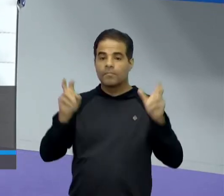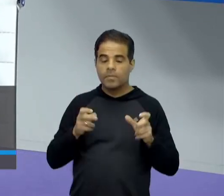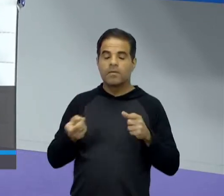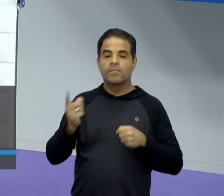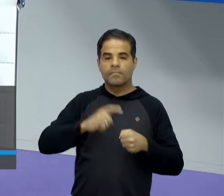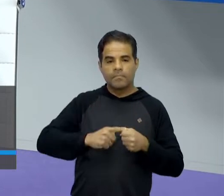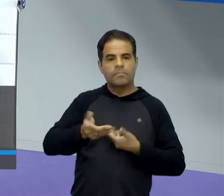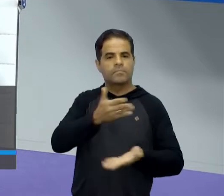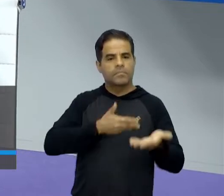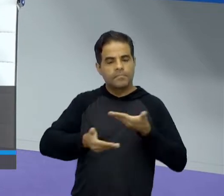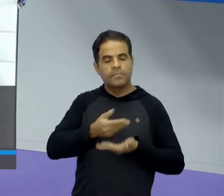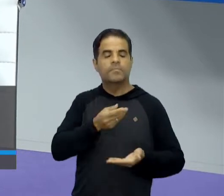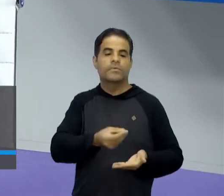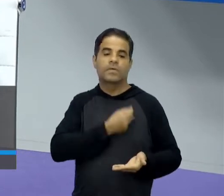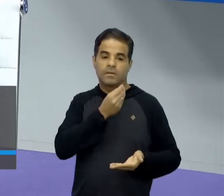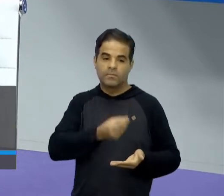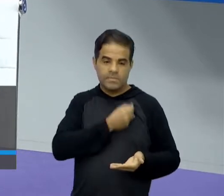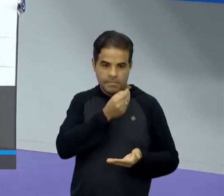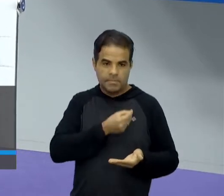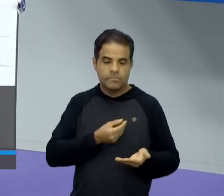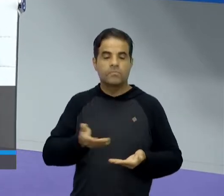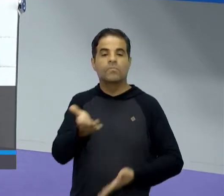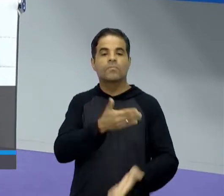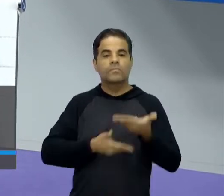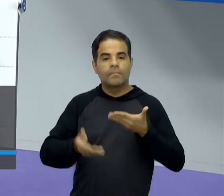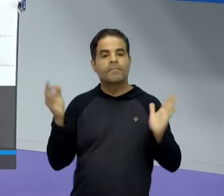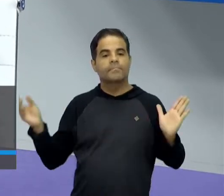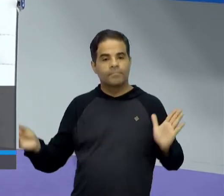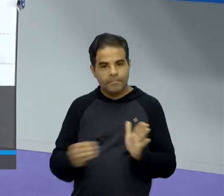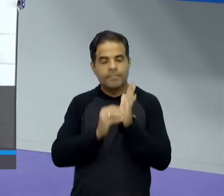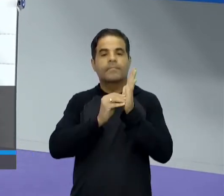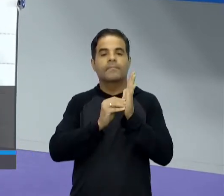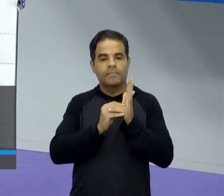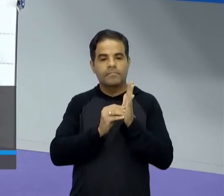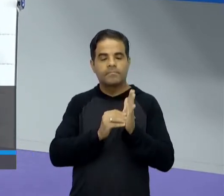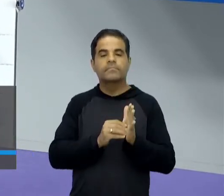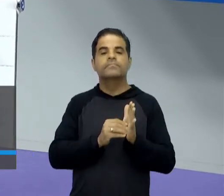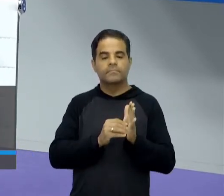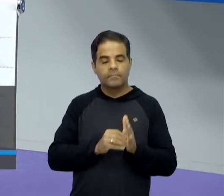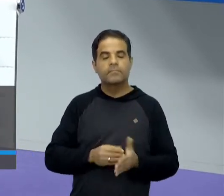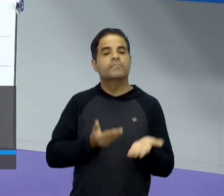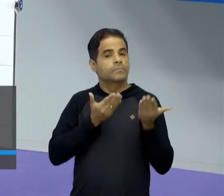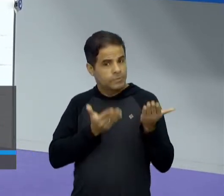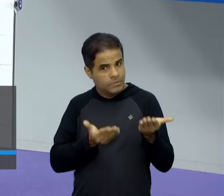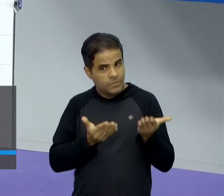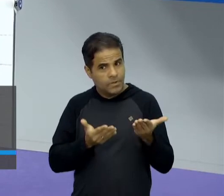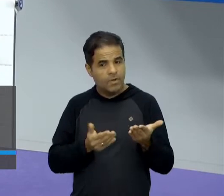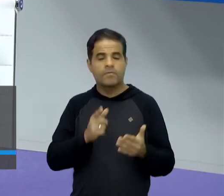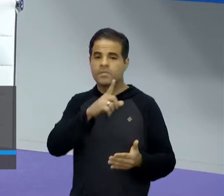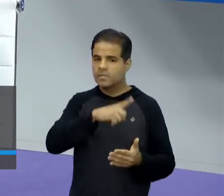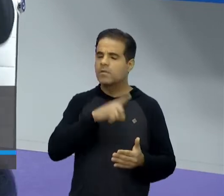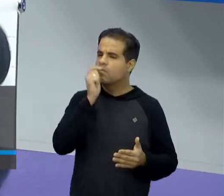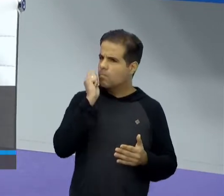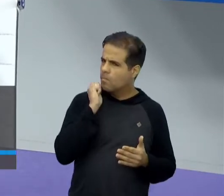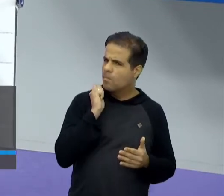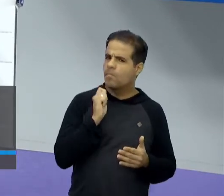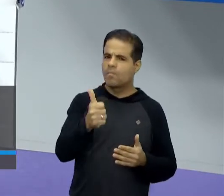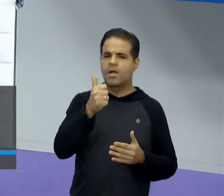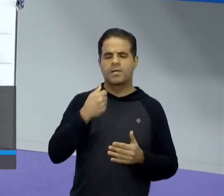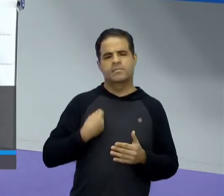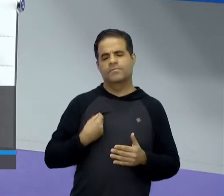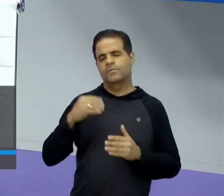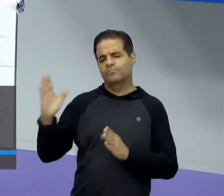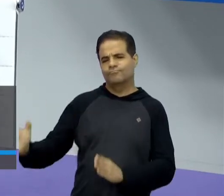da sua vida. Mas sua vida não terminou ali. Você, inclusive, por ser muito jovem, tem quase toda a